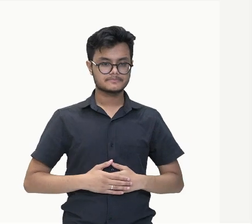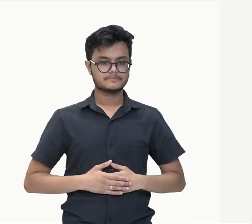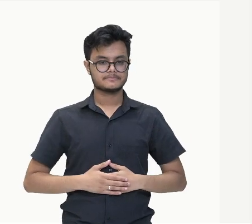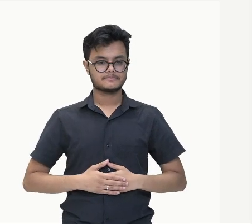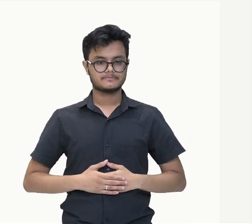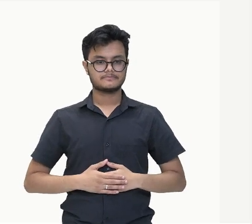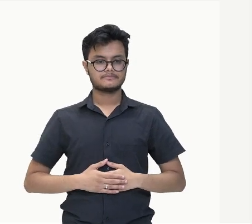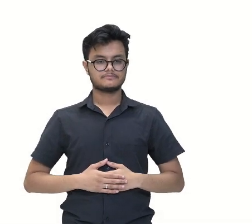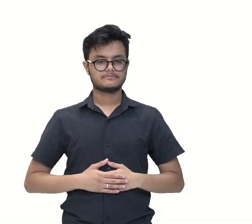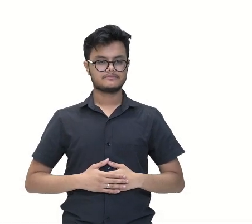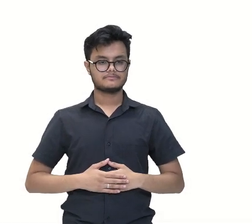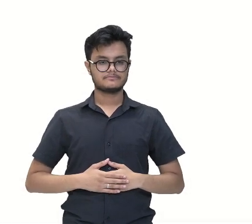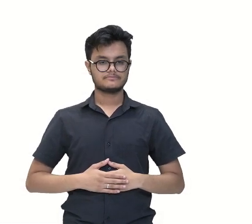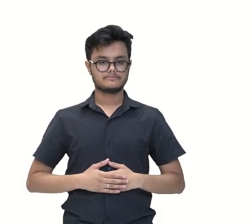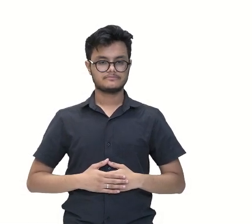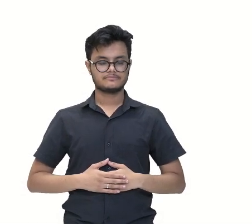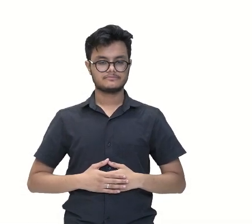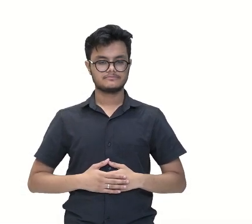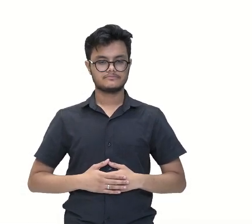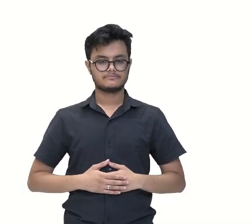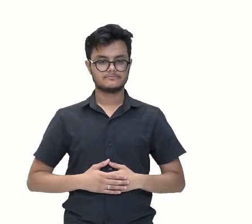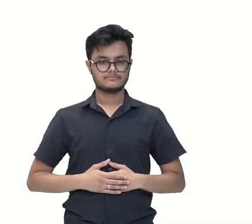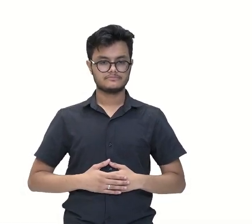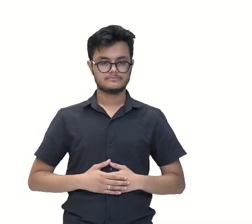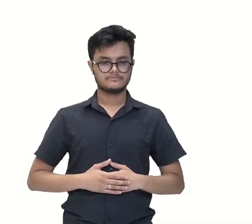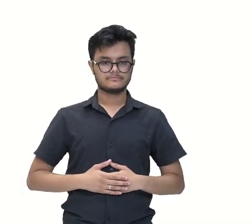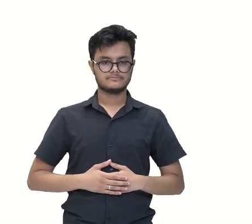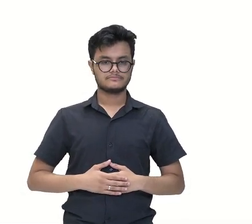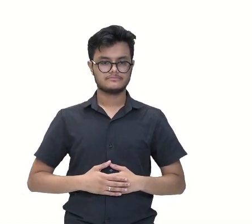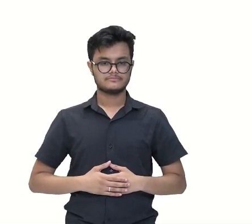Então vai ser menos delta sobre 4a.